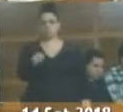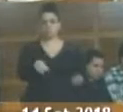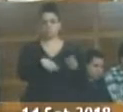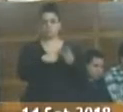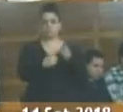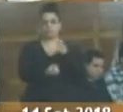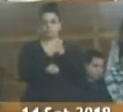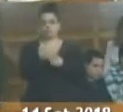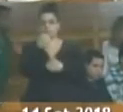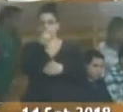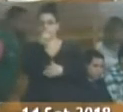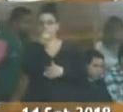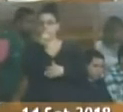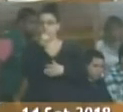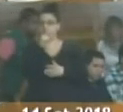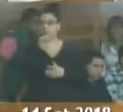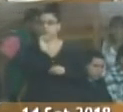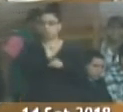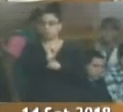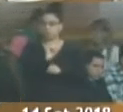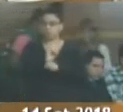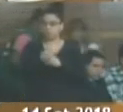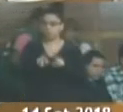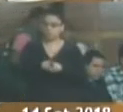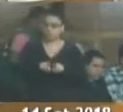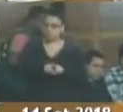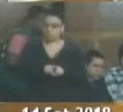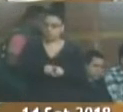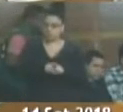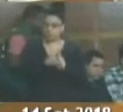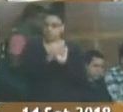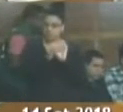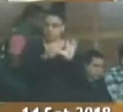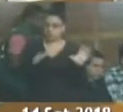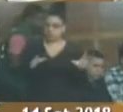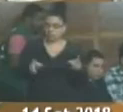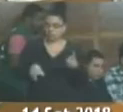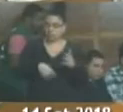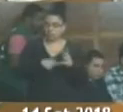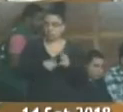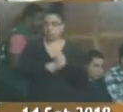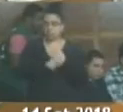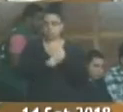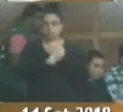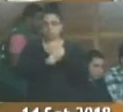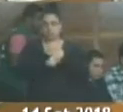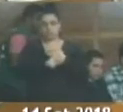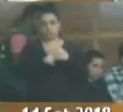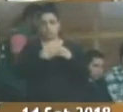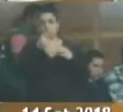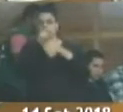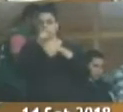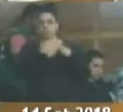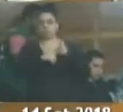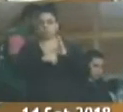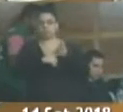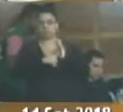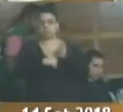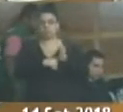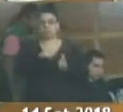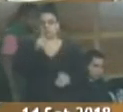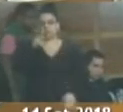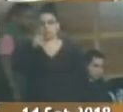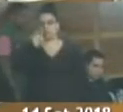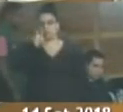de Abraão em processo de cessão de terreno pelo governo do Estado, grupo gerador de Provetar, projeto em elaboração,